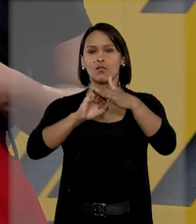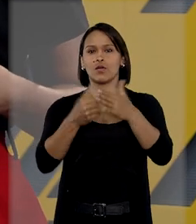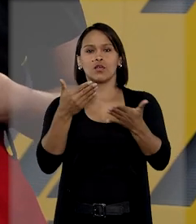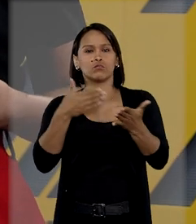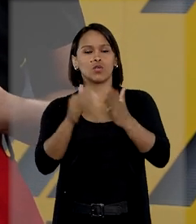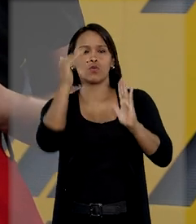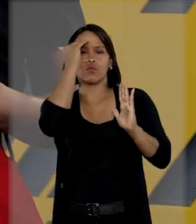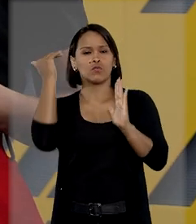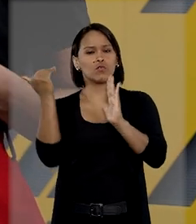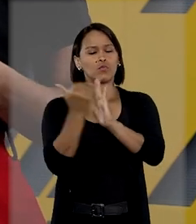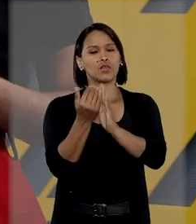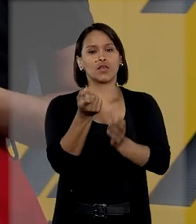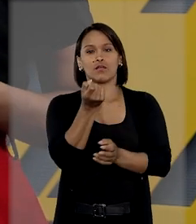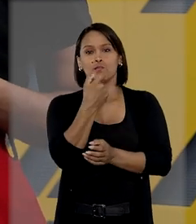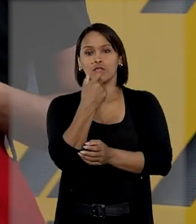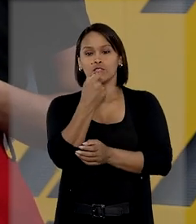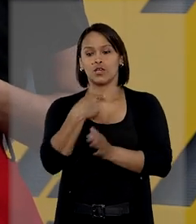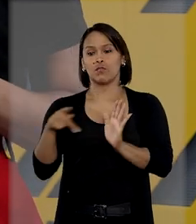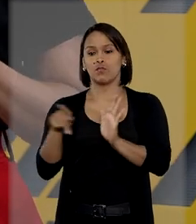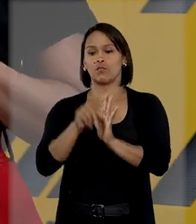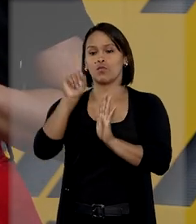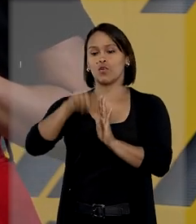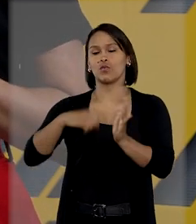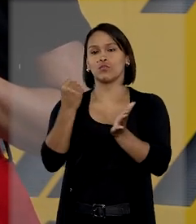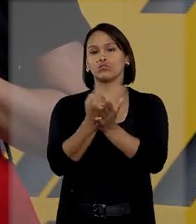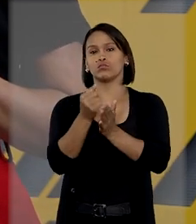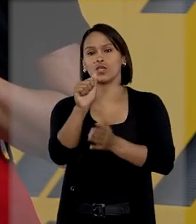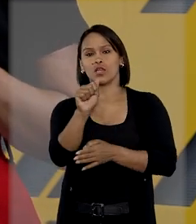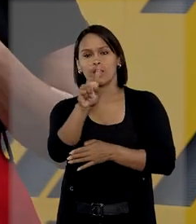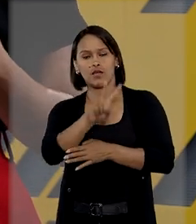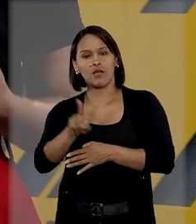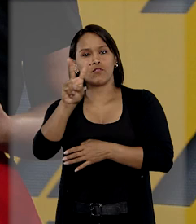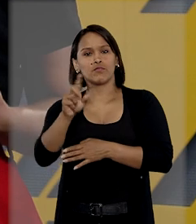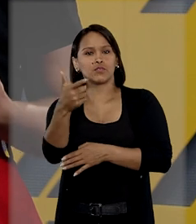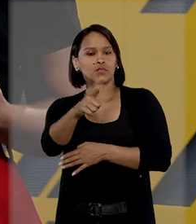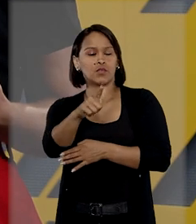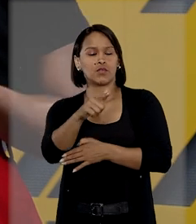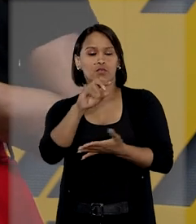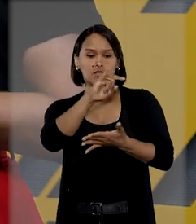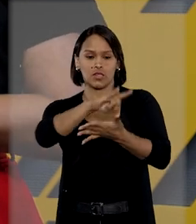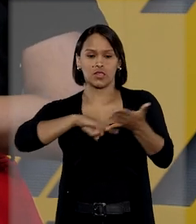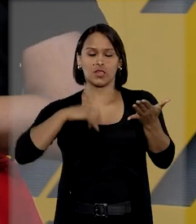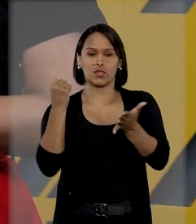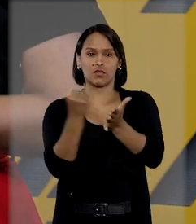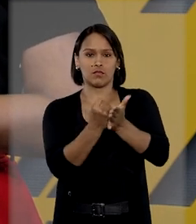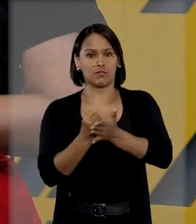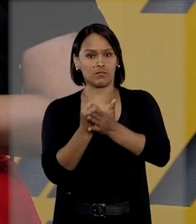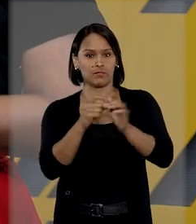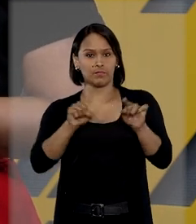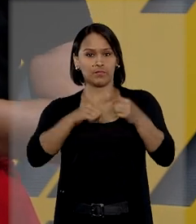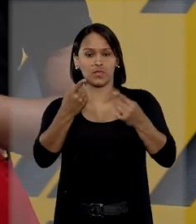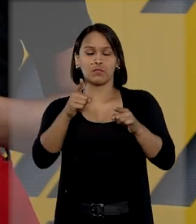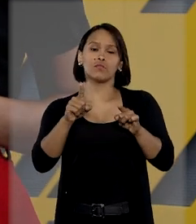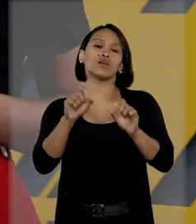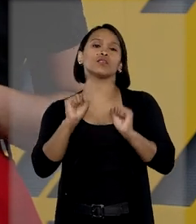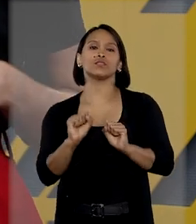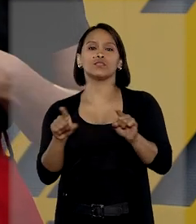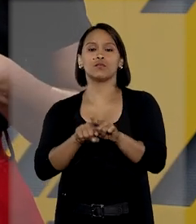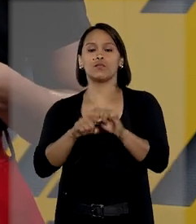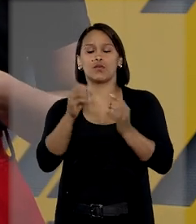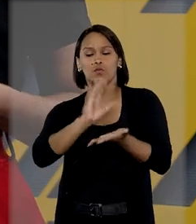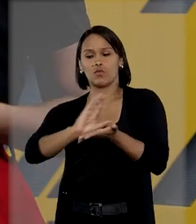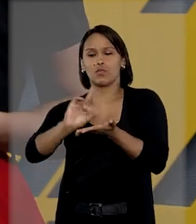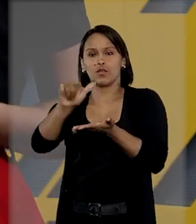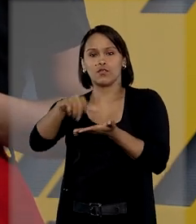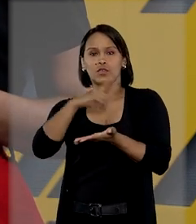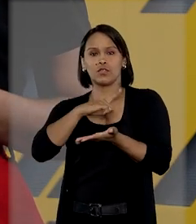não estão obrigadas a fornecer medicamentos não registrados pela Agência Nacional de Vigilância Sanitária. Porém,